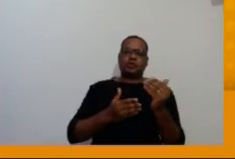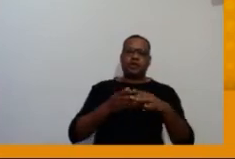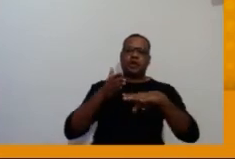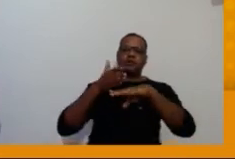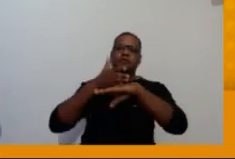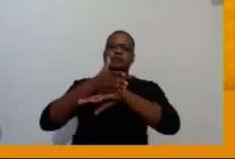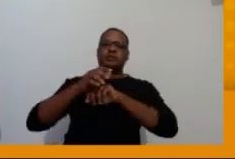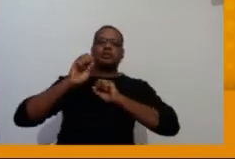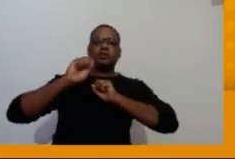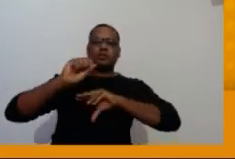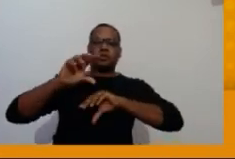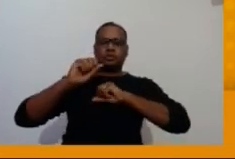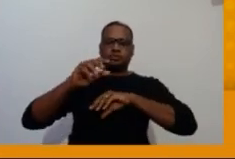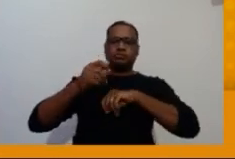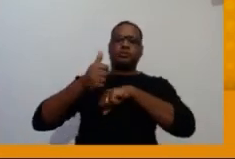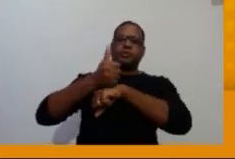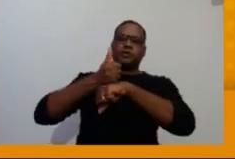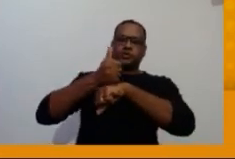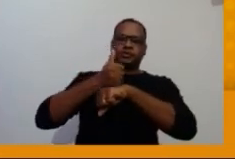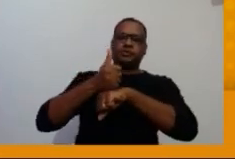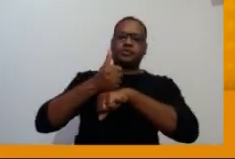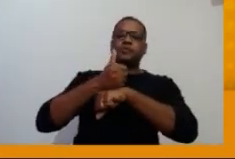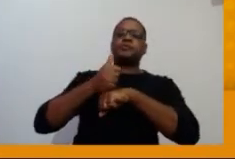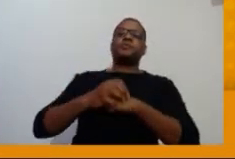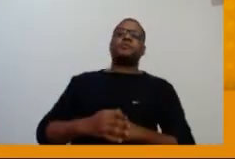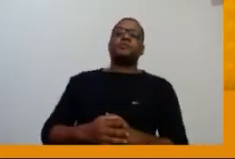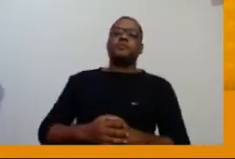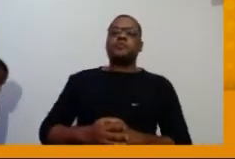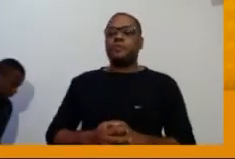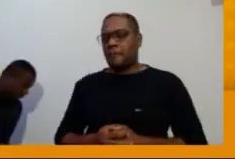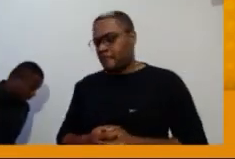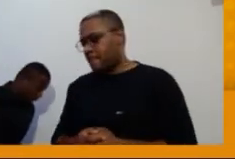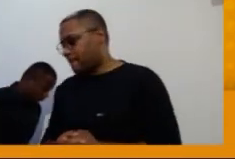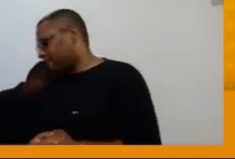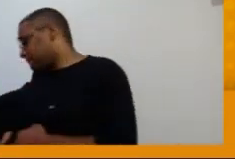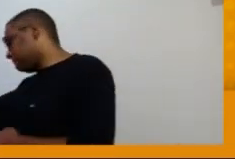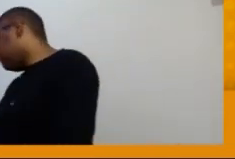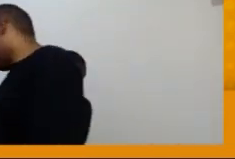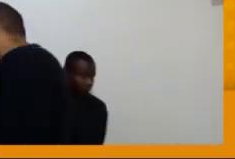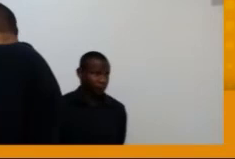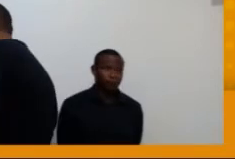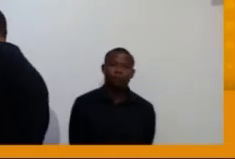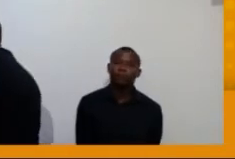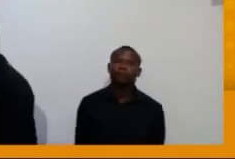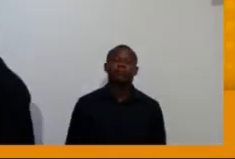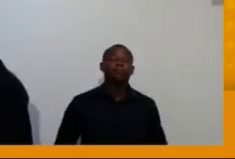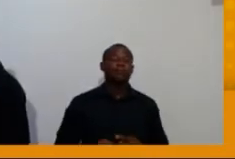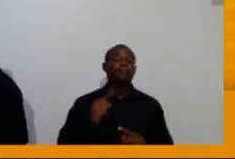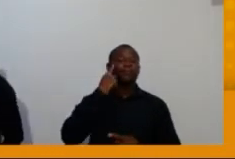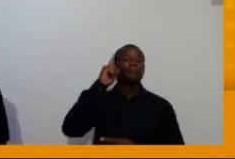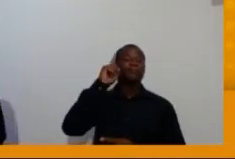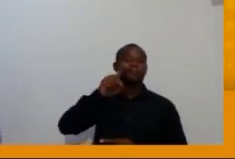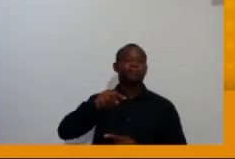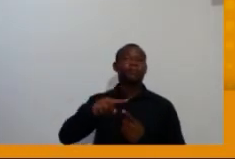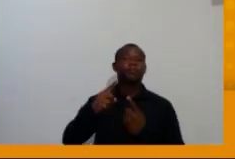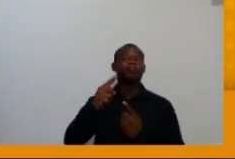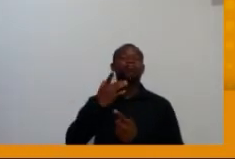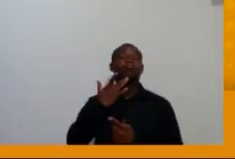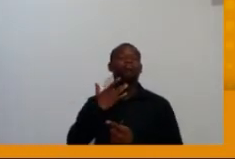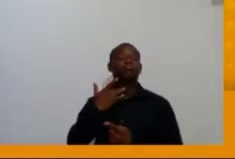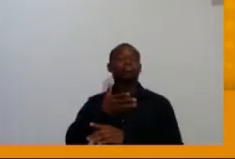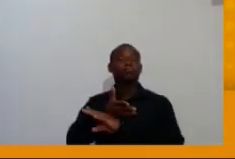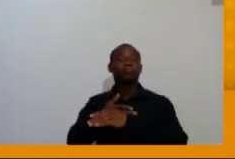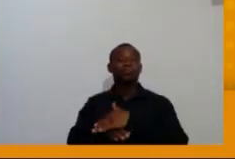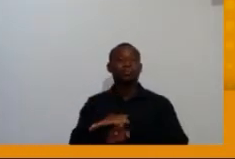profissional, o público são jovens. Então, eles têm uma tendência a procurar tecnologias, isso cada vez